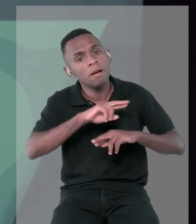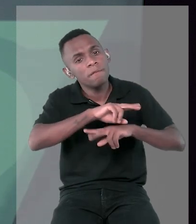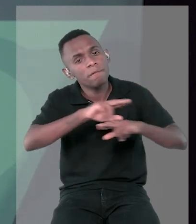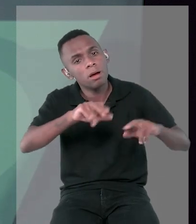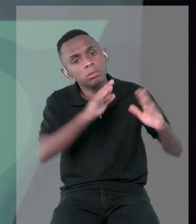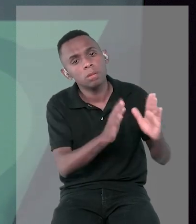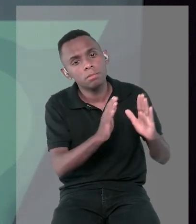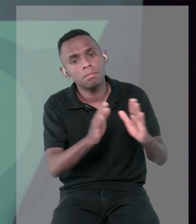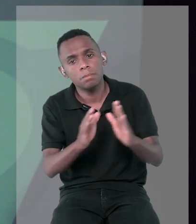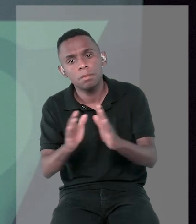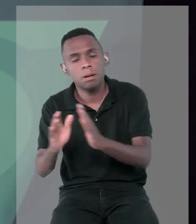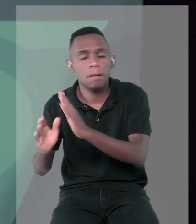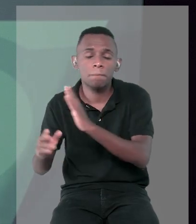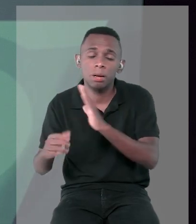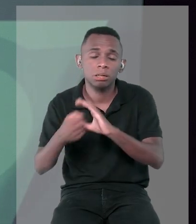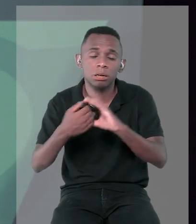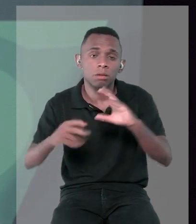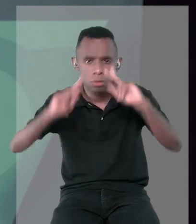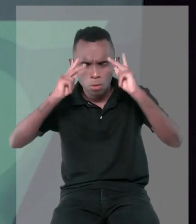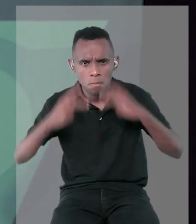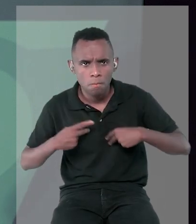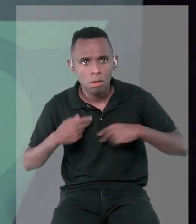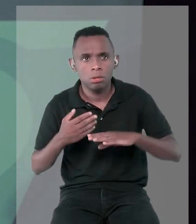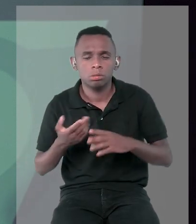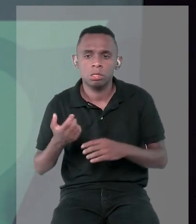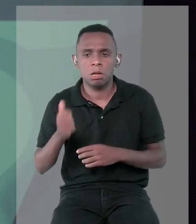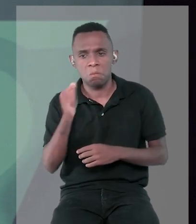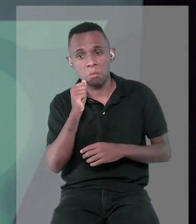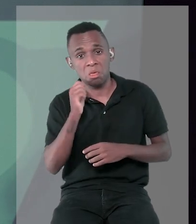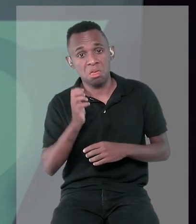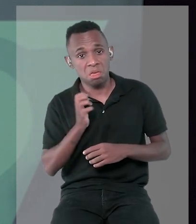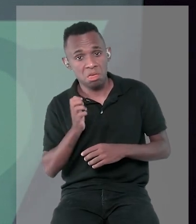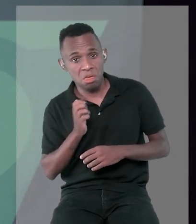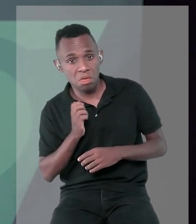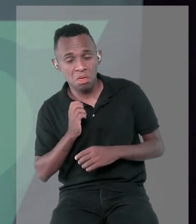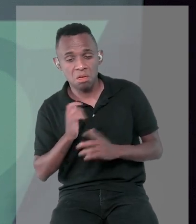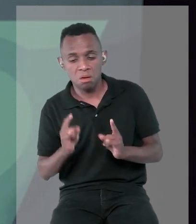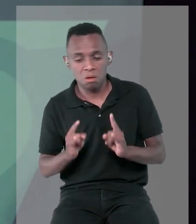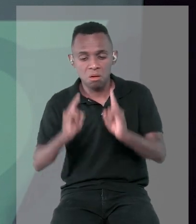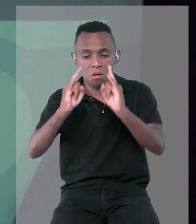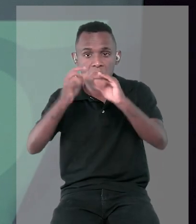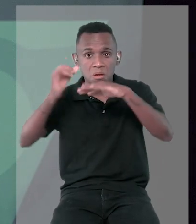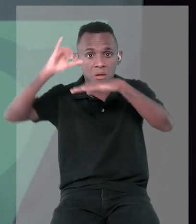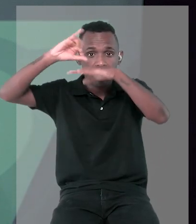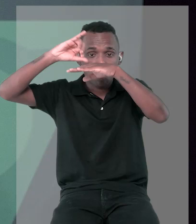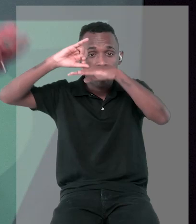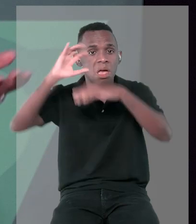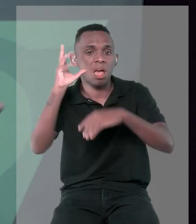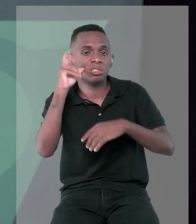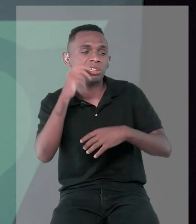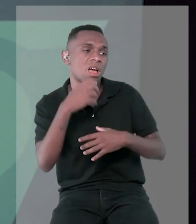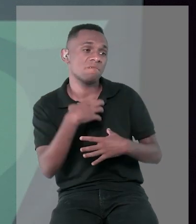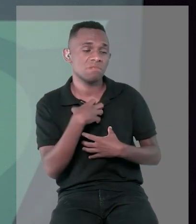várias fases da condição humana. Ela era uma mulher muito rica, morava numa cobertura e achava